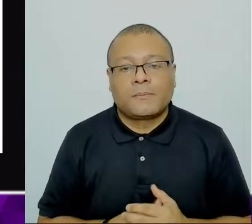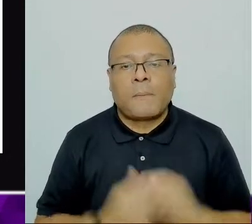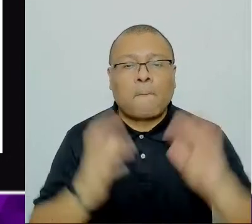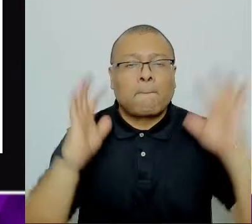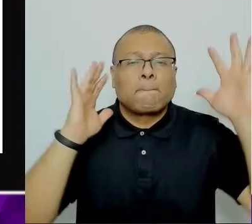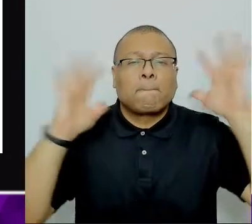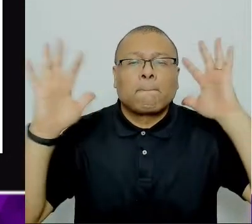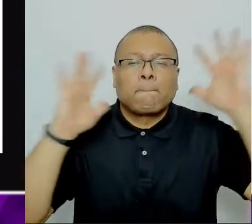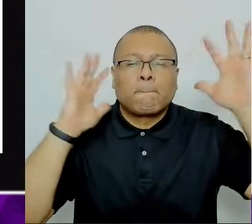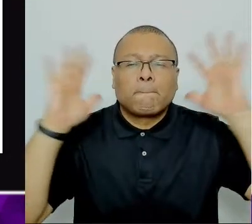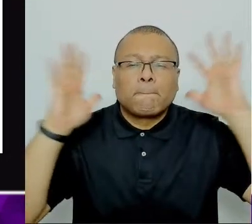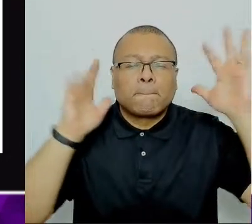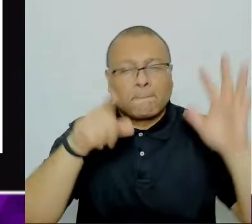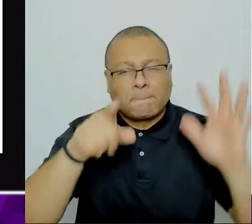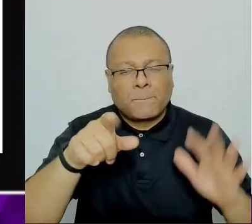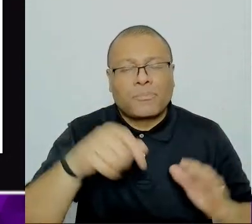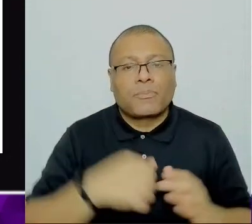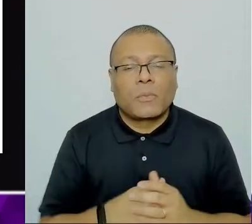aí pensem